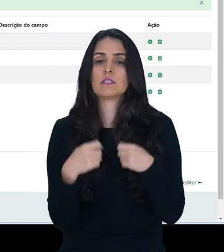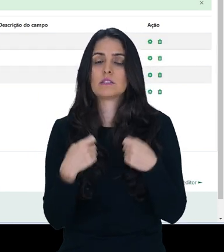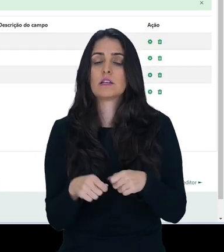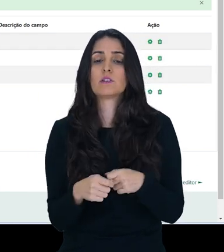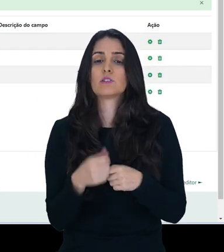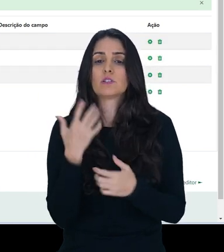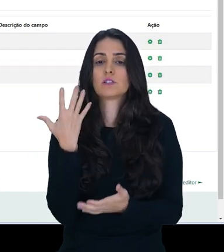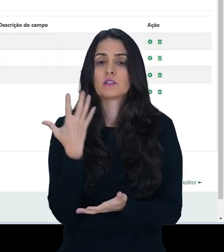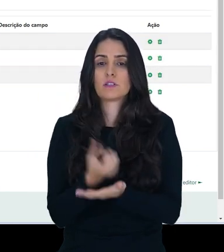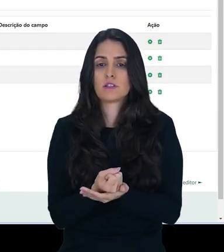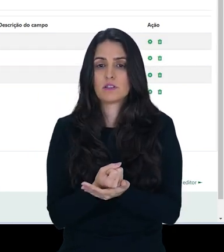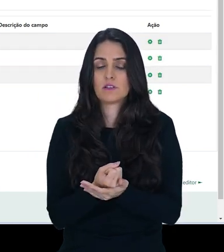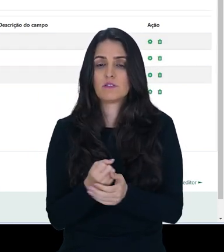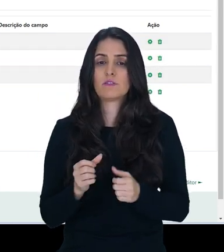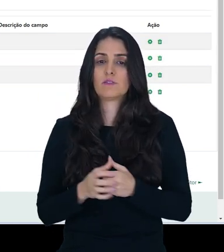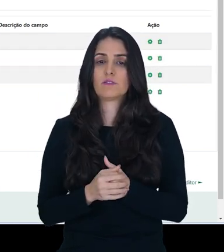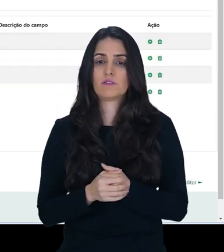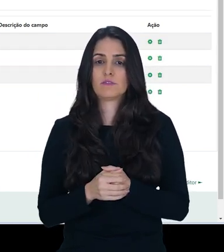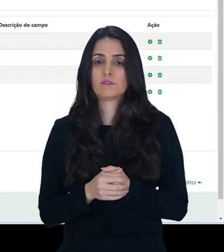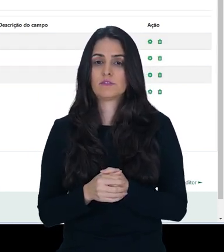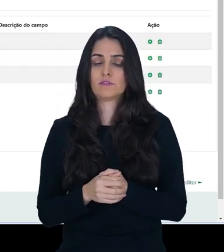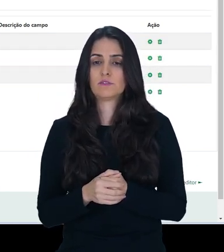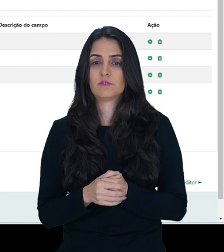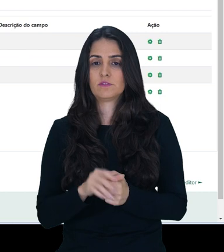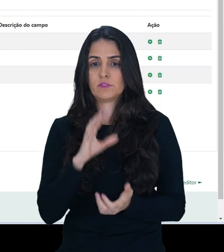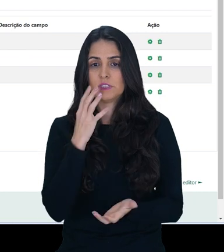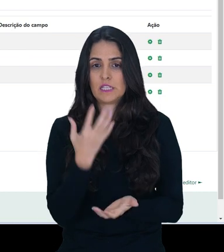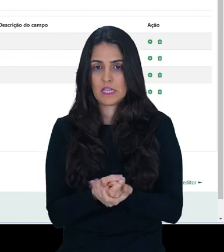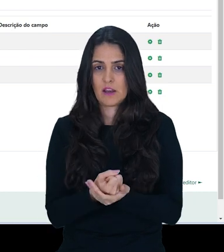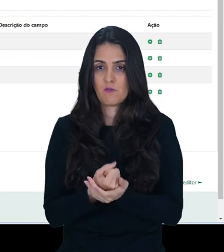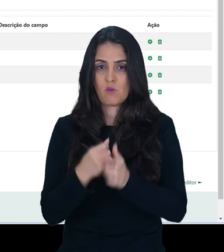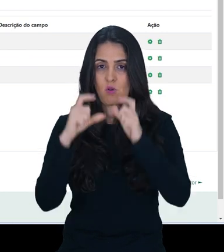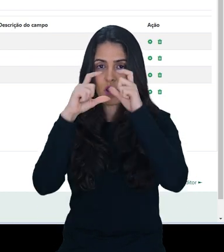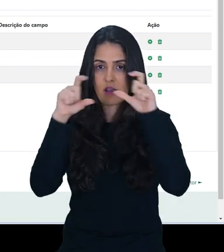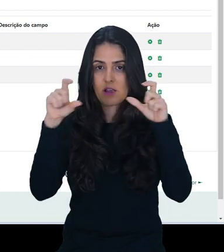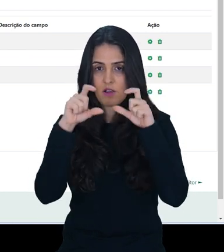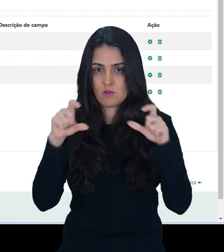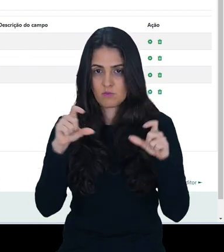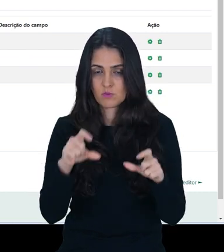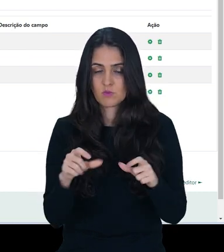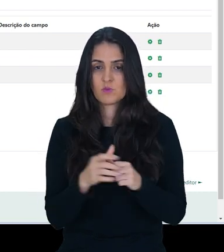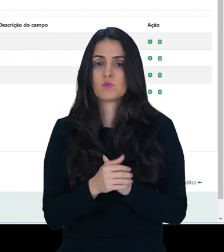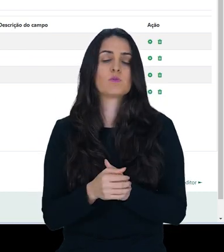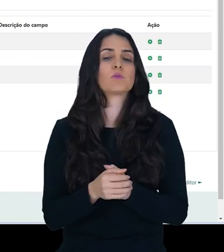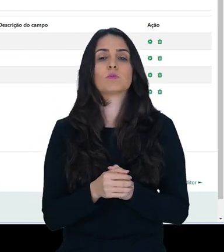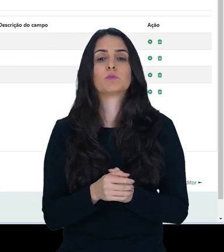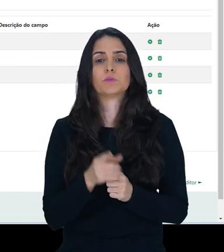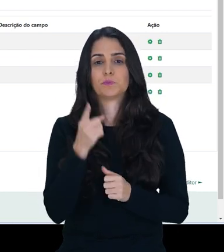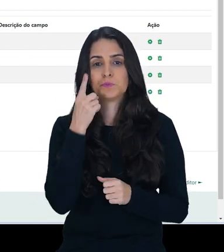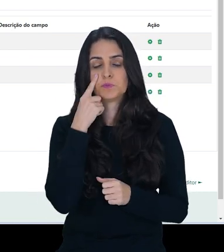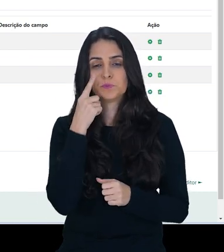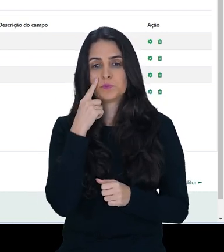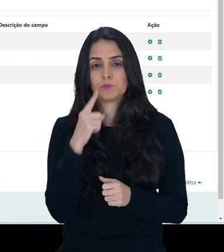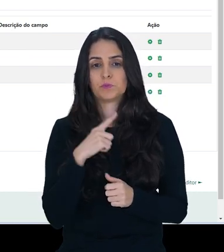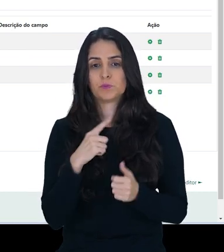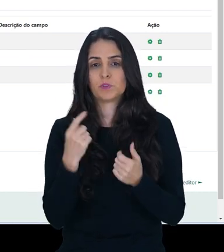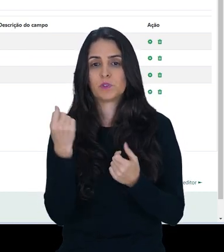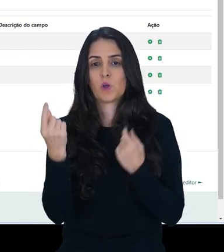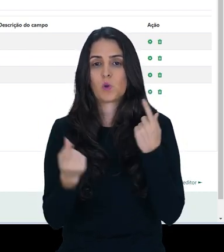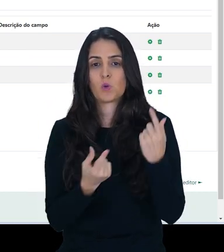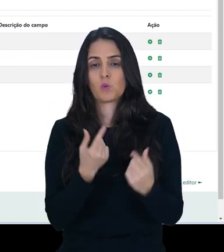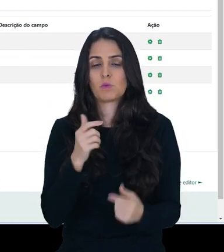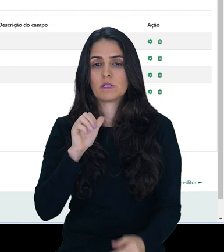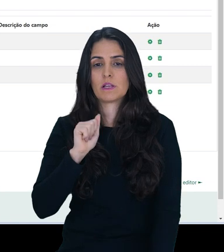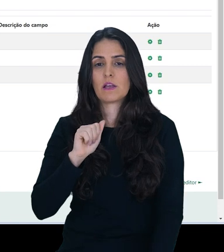com a necessidade vamos gravar aqui embaixo gravei os campos porém agora vejo que eu tenho aqui algumas